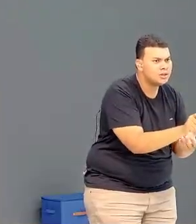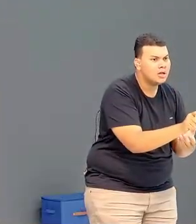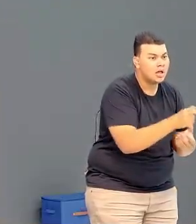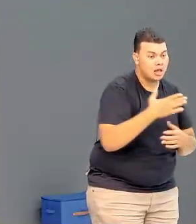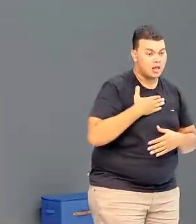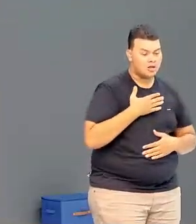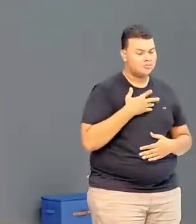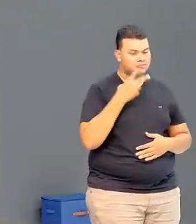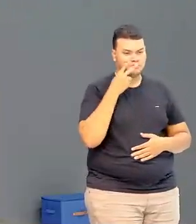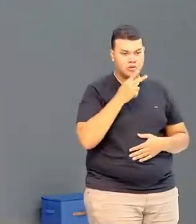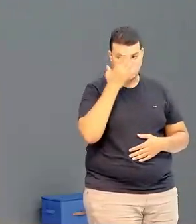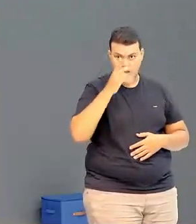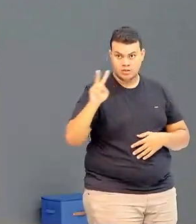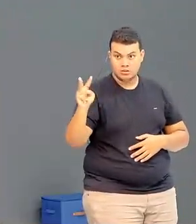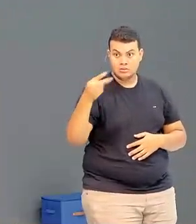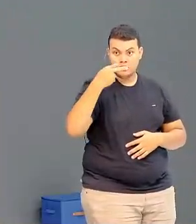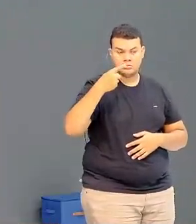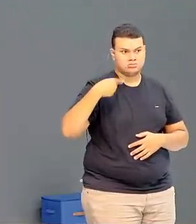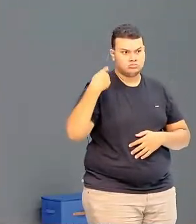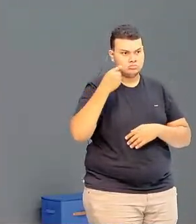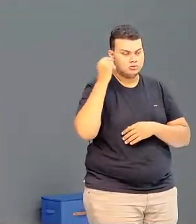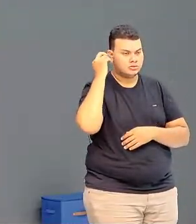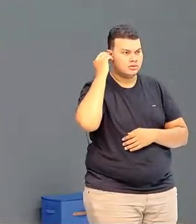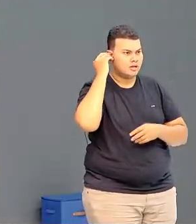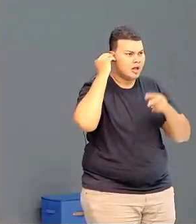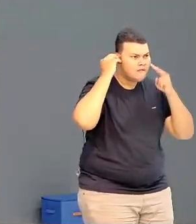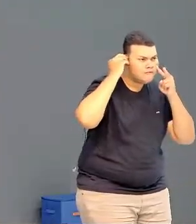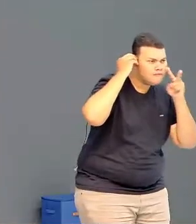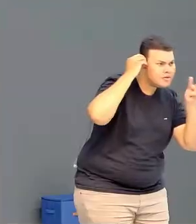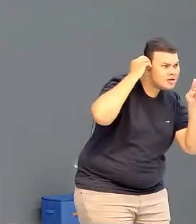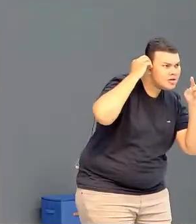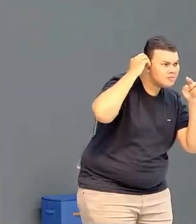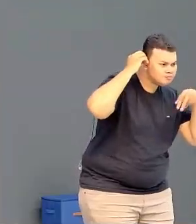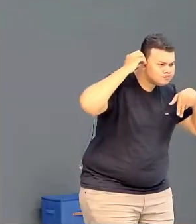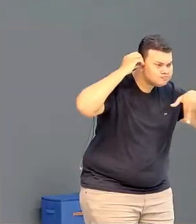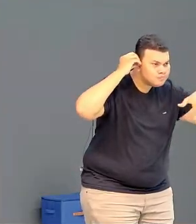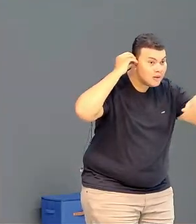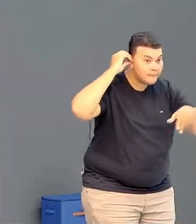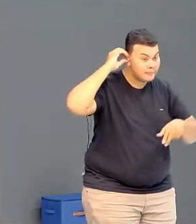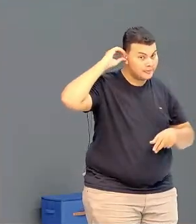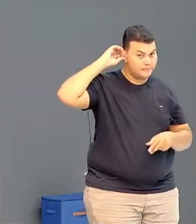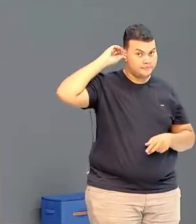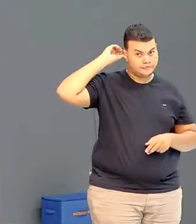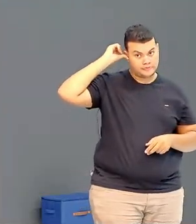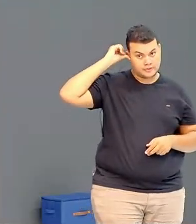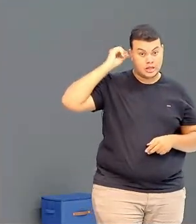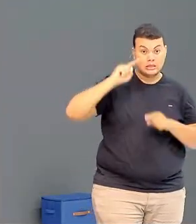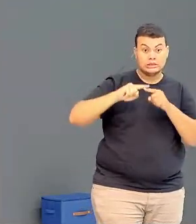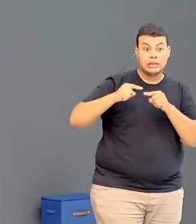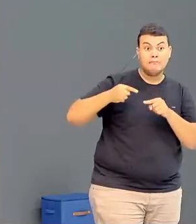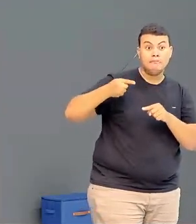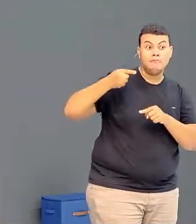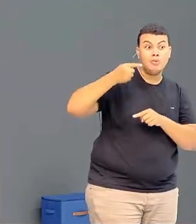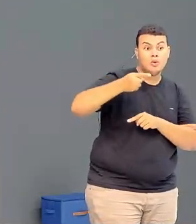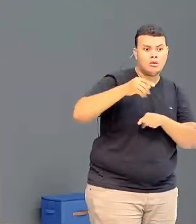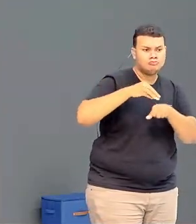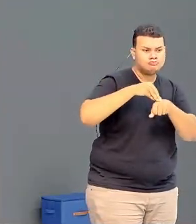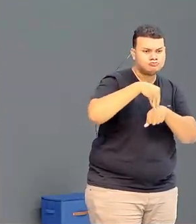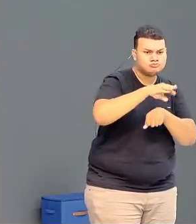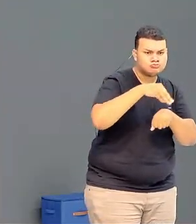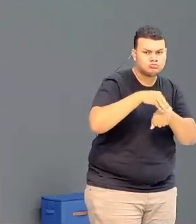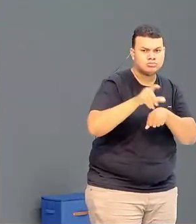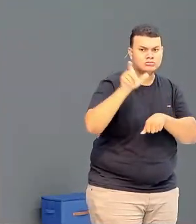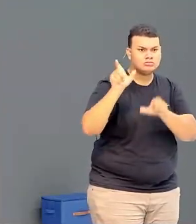descuido dele, ele conseguiu ser visto. E eles foram lá, porque viram a aparência dele. E aí, depois de muitos argumentos